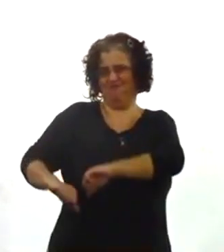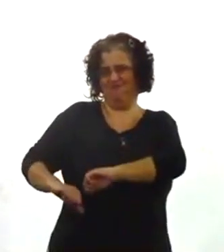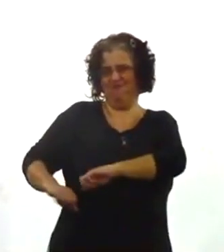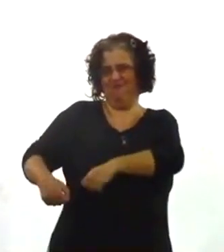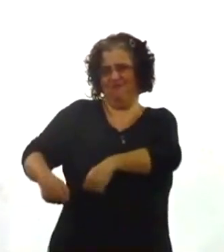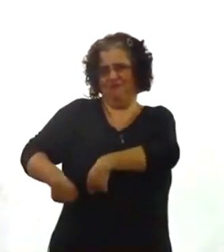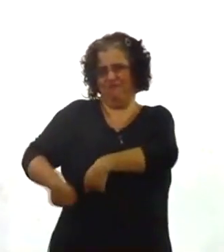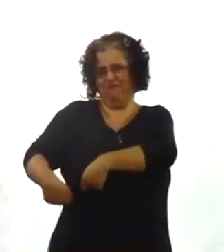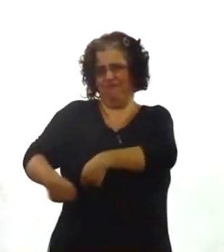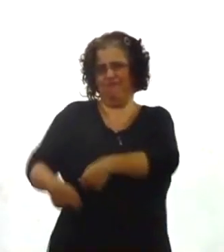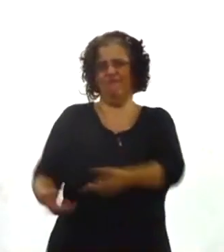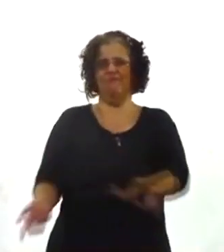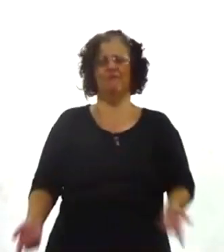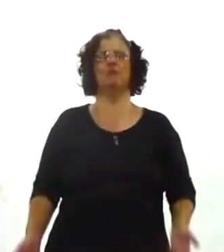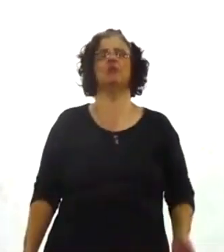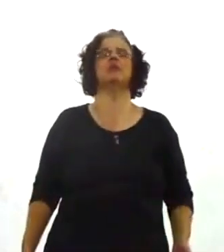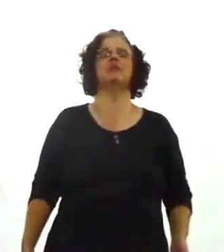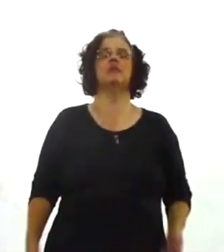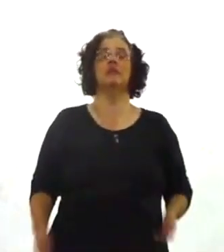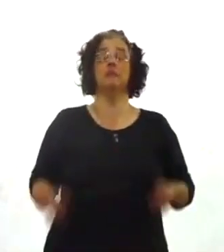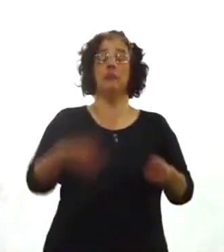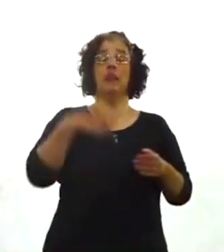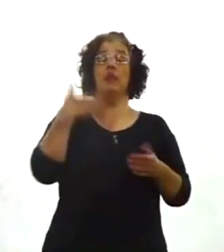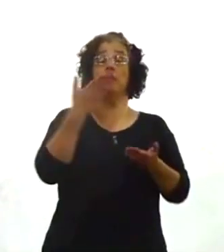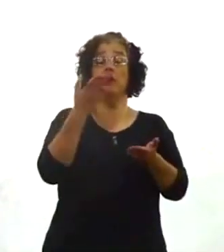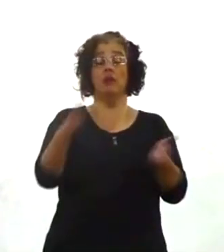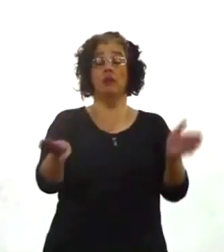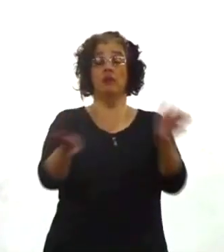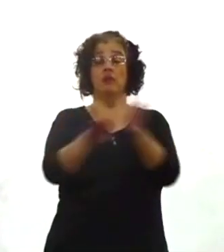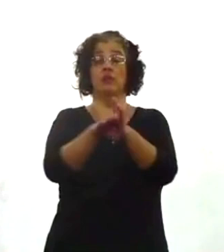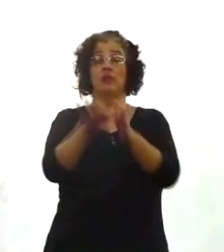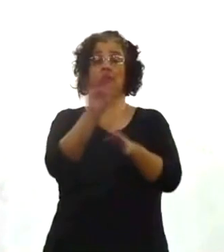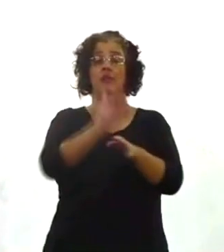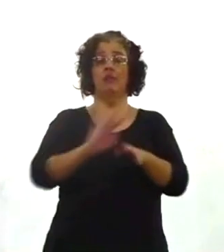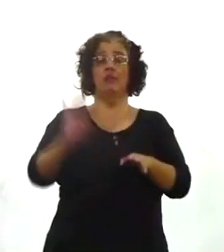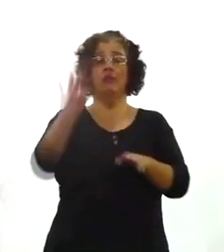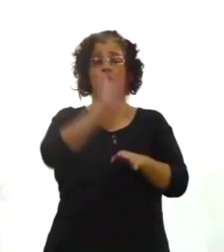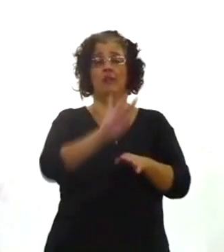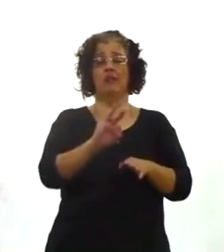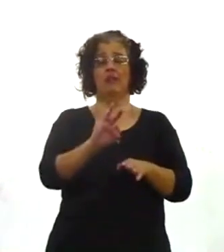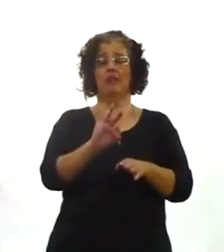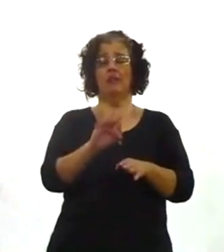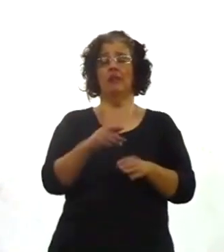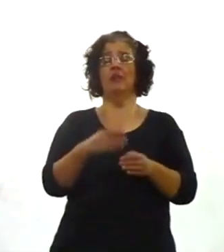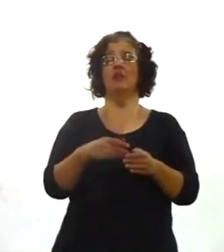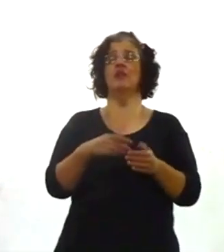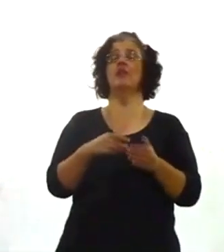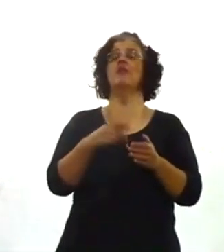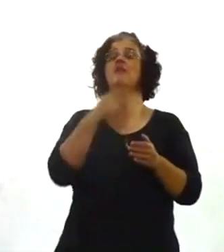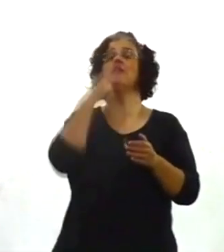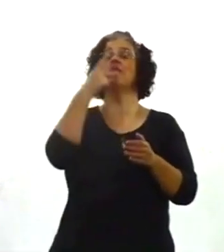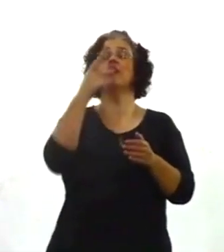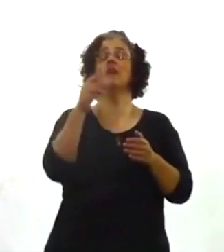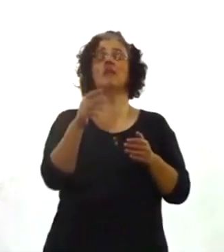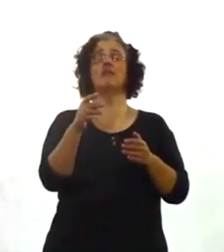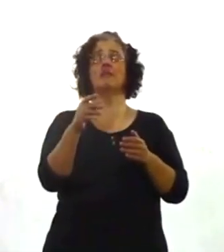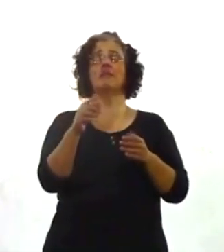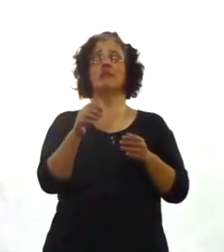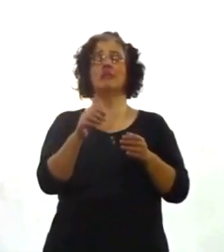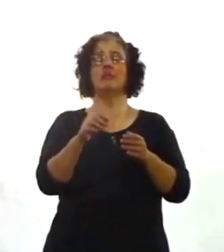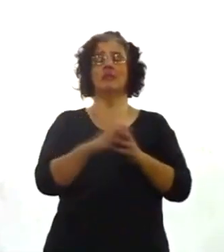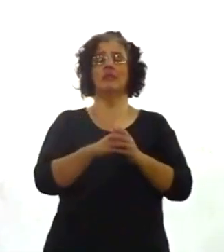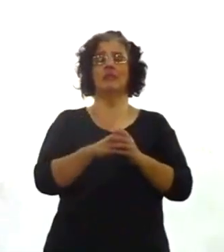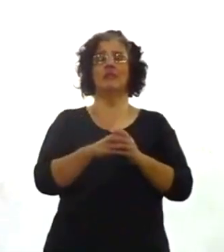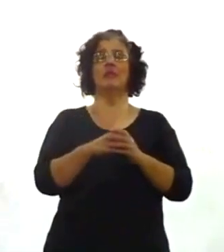E quando a gente chega em Filipenses, Paulo diz algumas coisas àqueles crentes, irmãos nossos, lindas, sobre